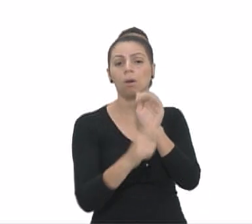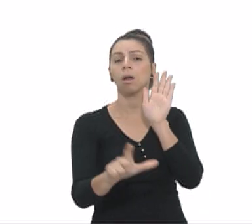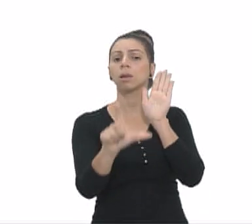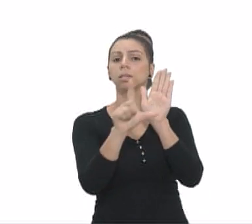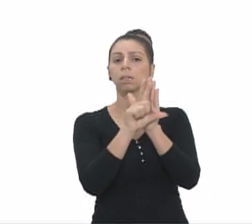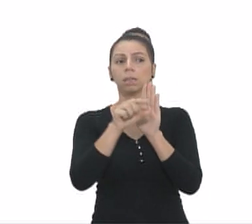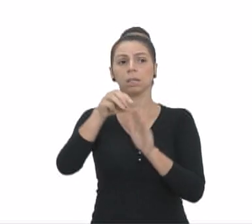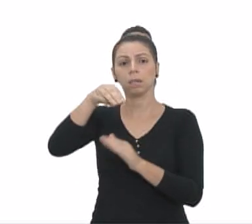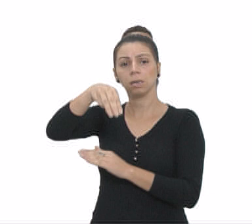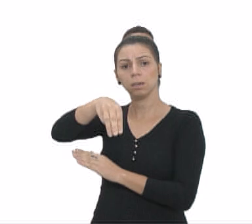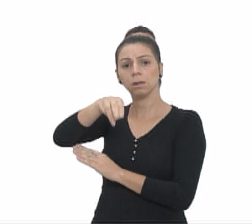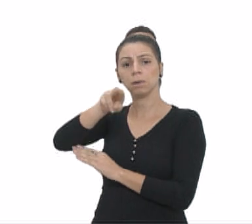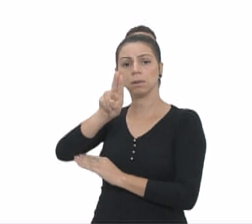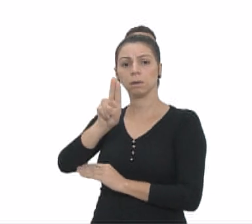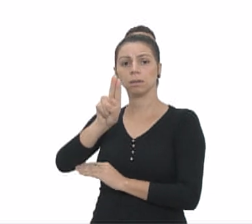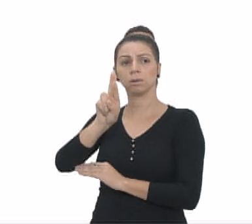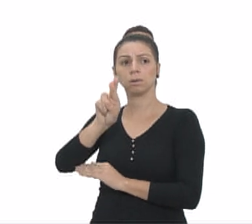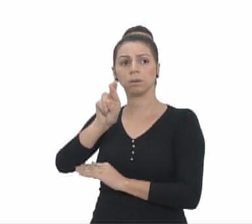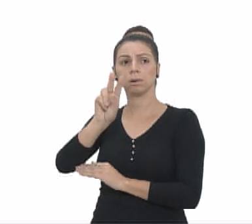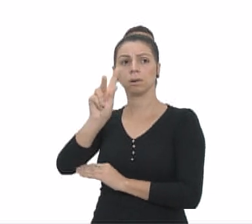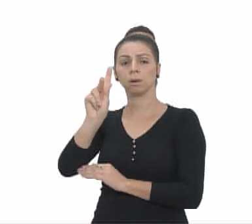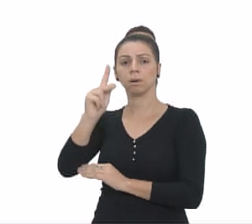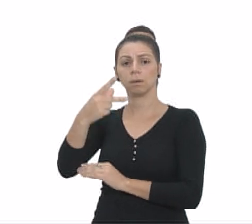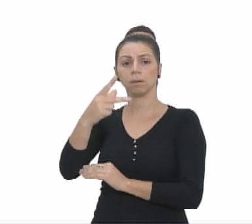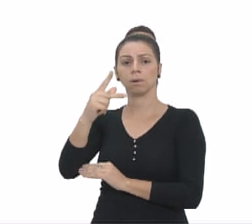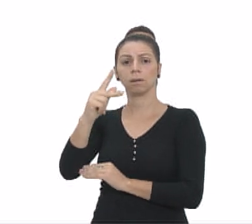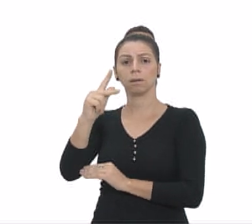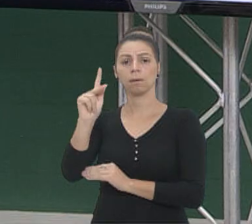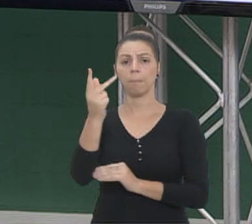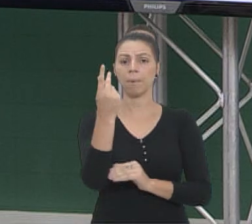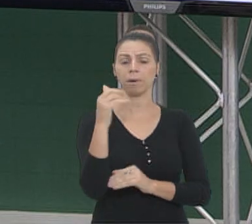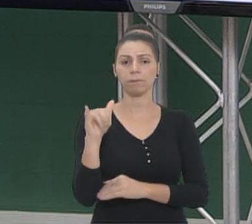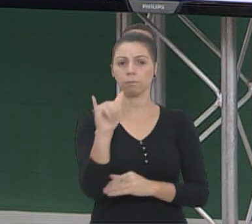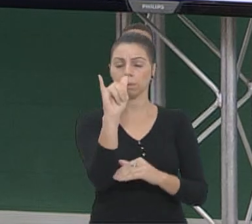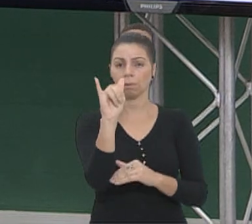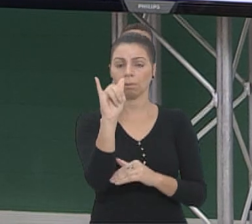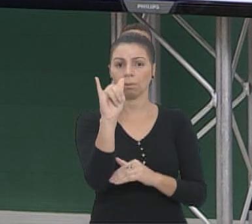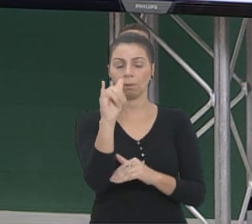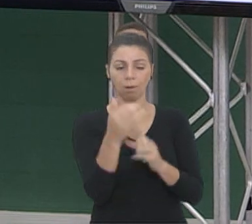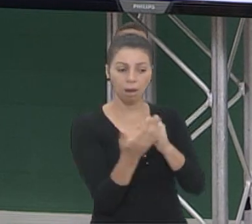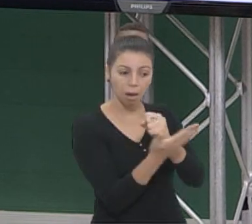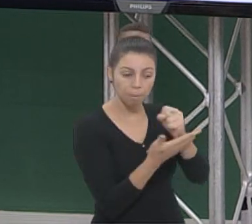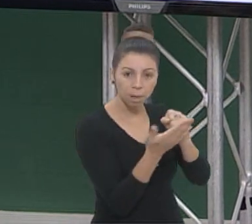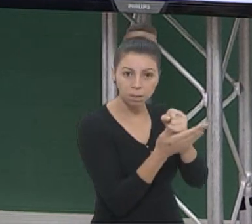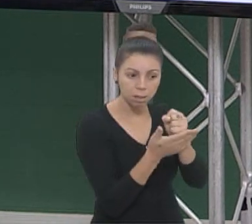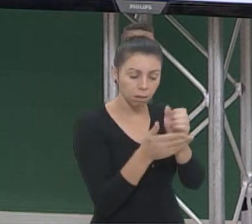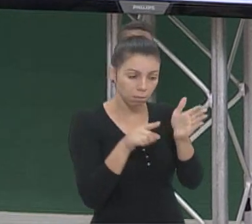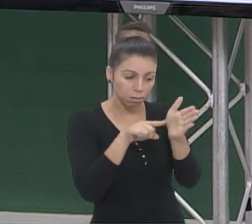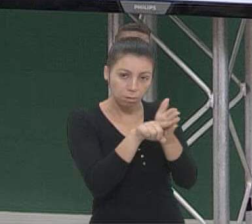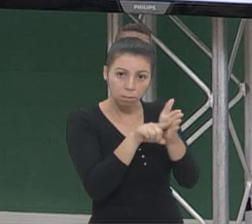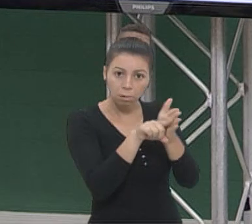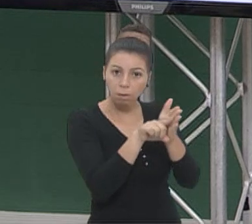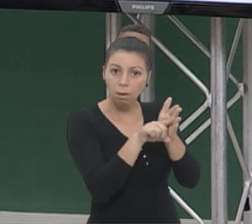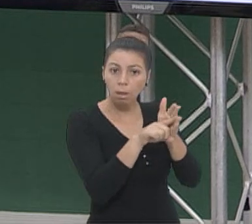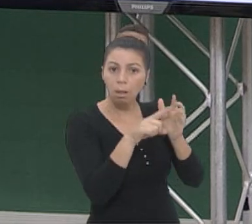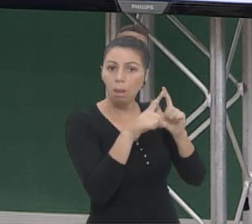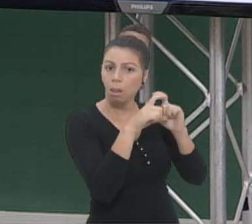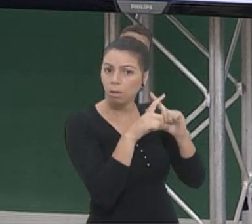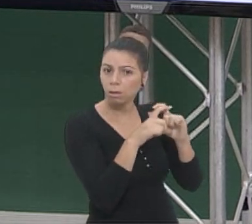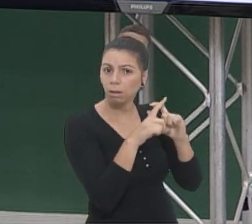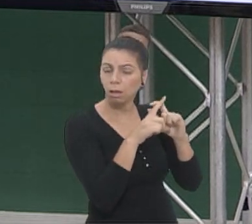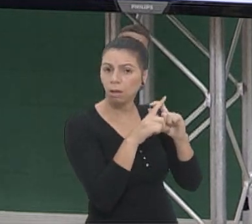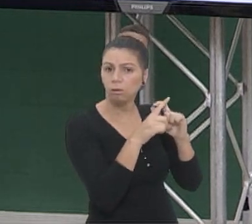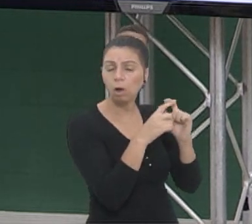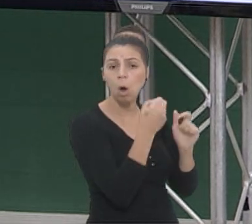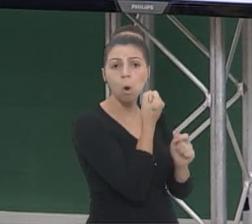de Murphy são baseadas na ciência ou são obras do azar? São crendices